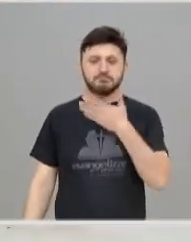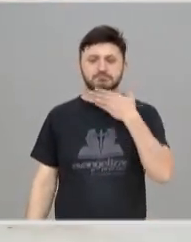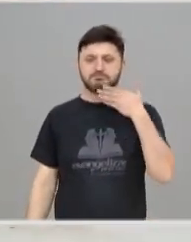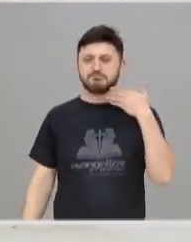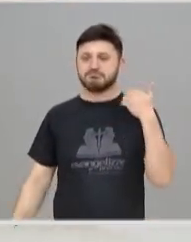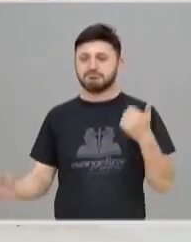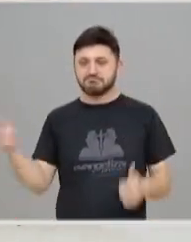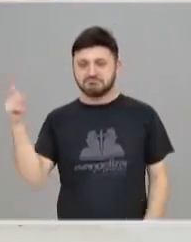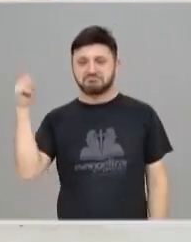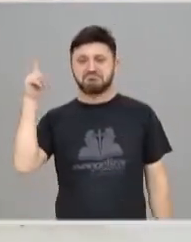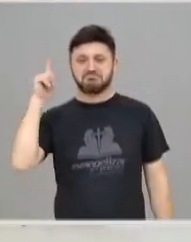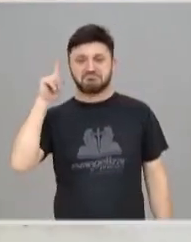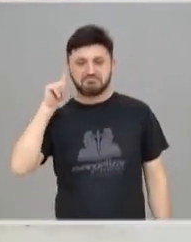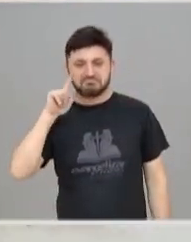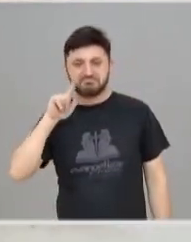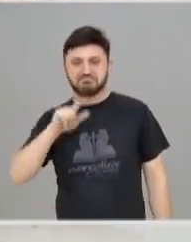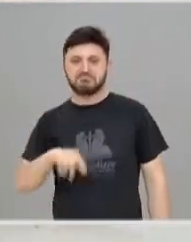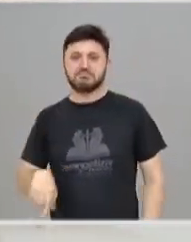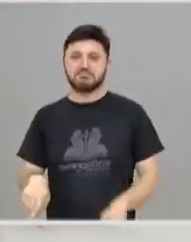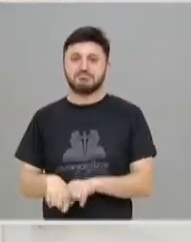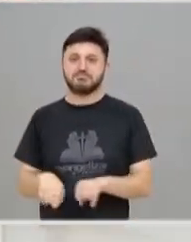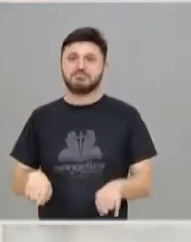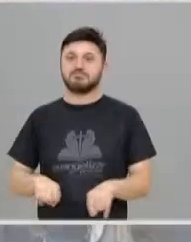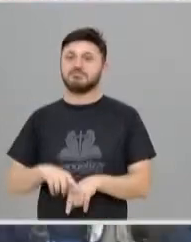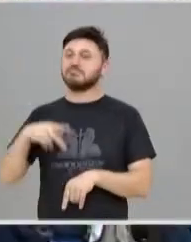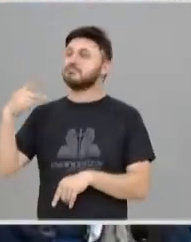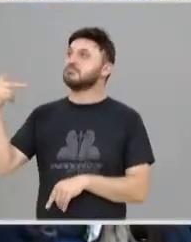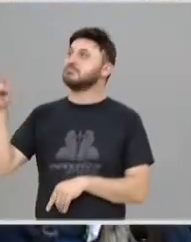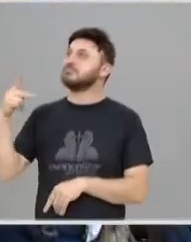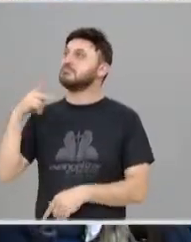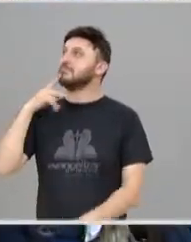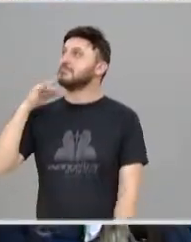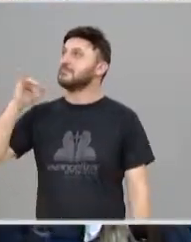recompensa, também para vós, Pai dos